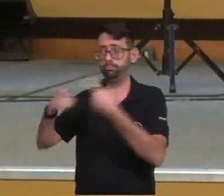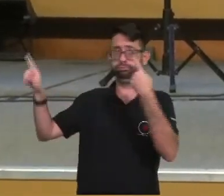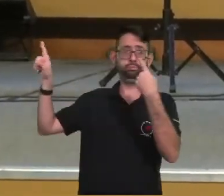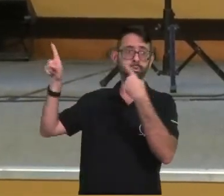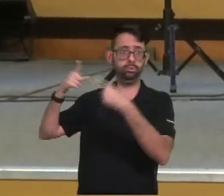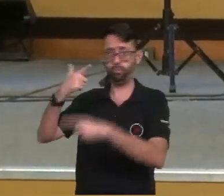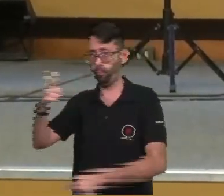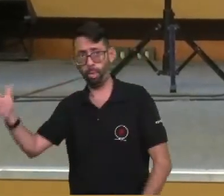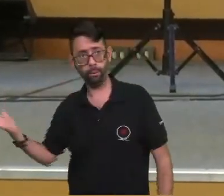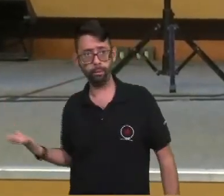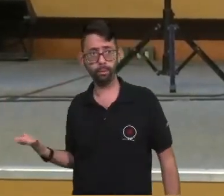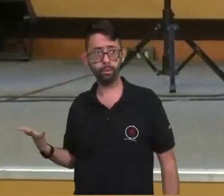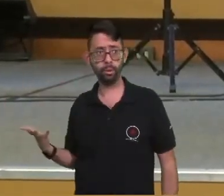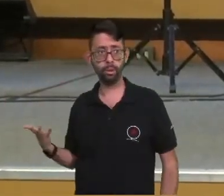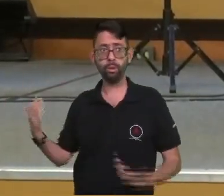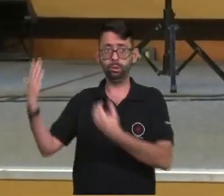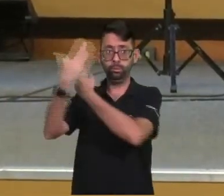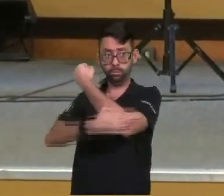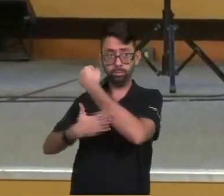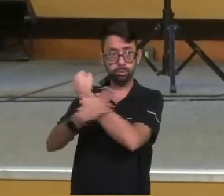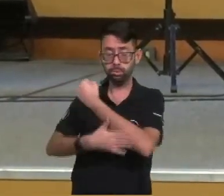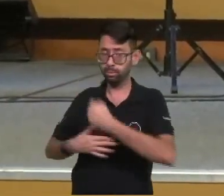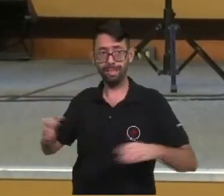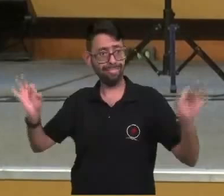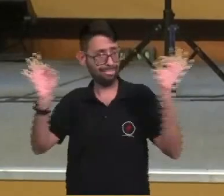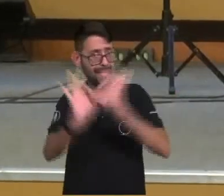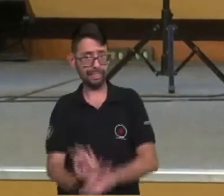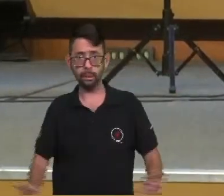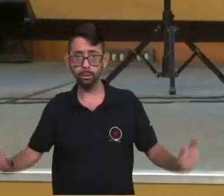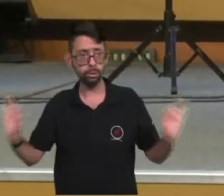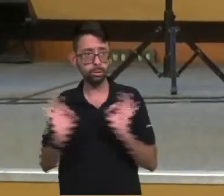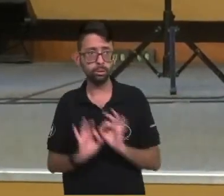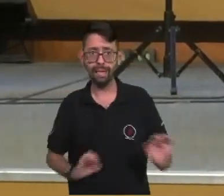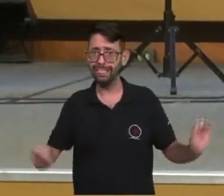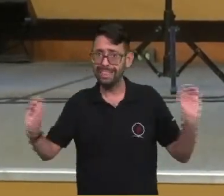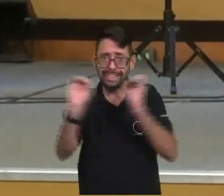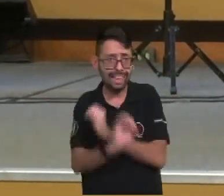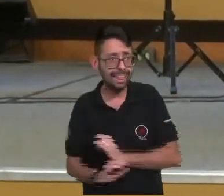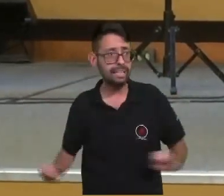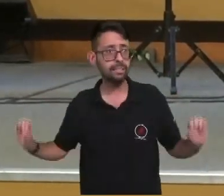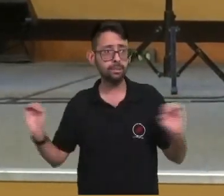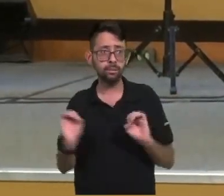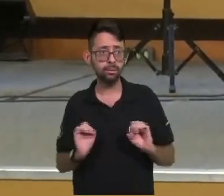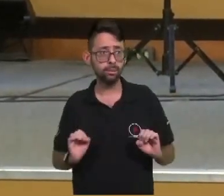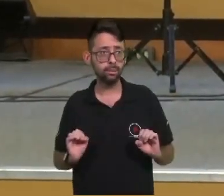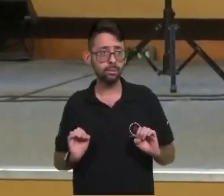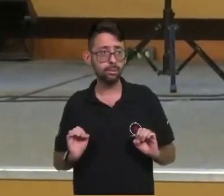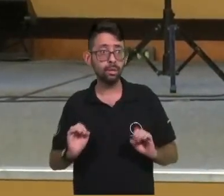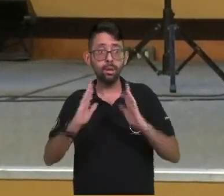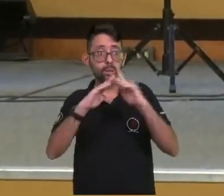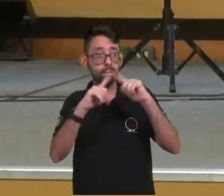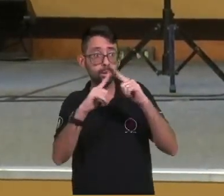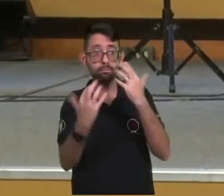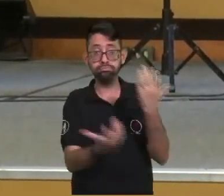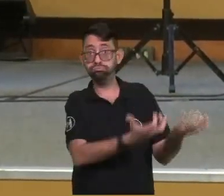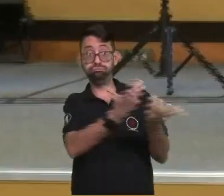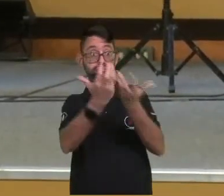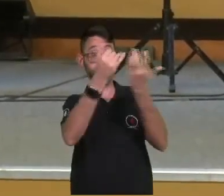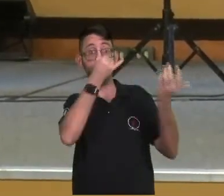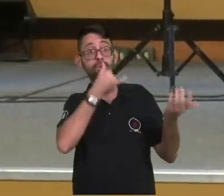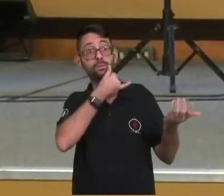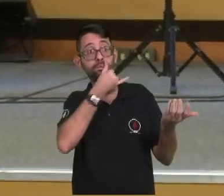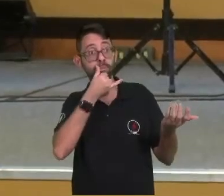Ele tem espada, ele tem nada, quase nada. Ele tem quase nada. Eu vi uma fumacinha saindo do templo. Uns caras de